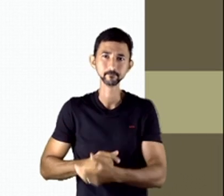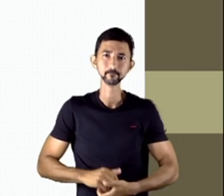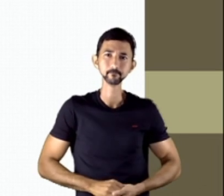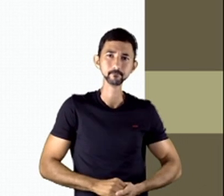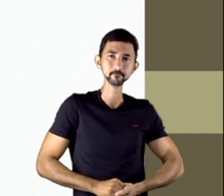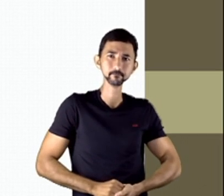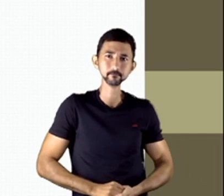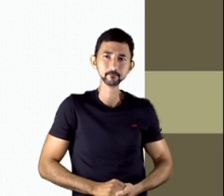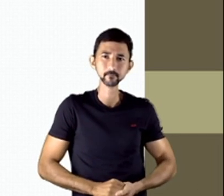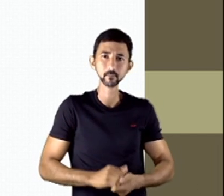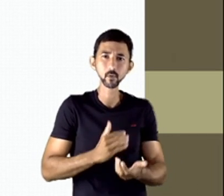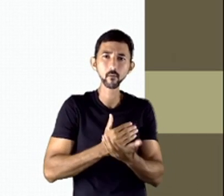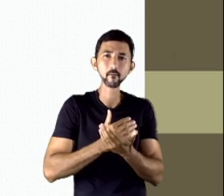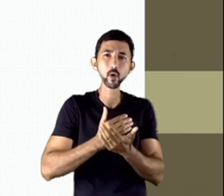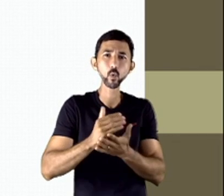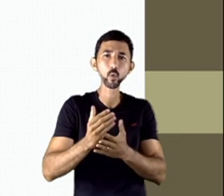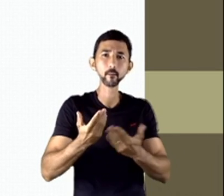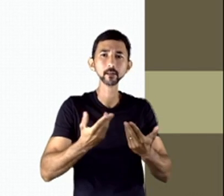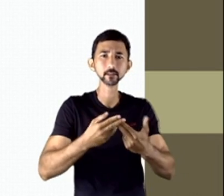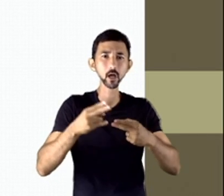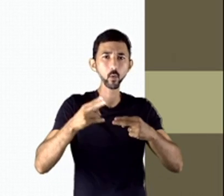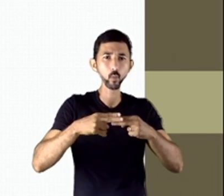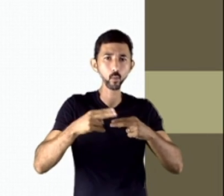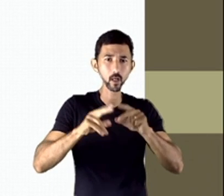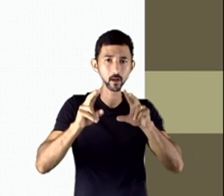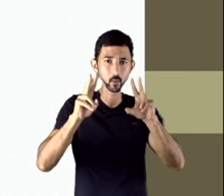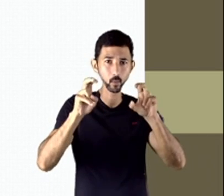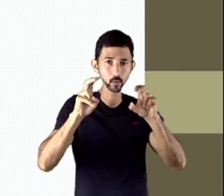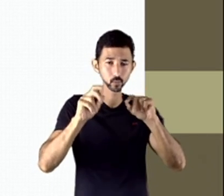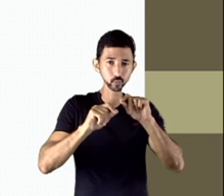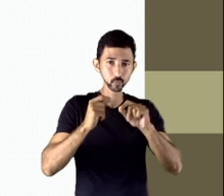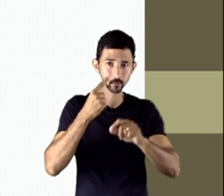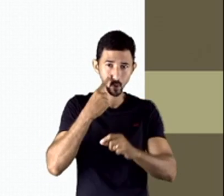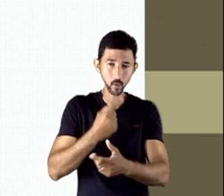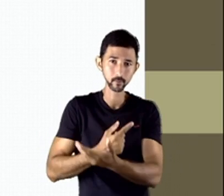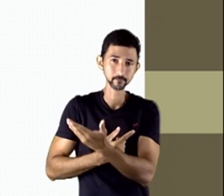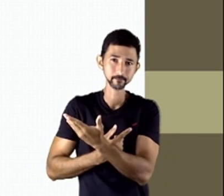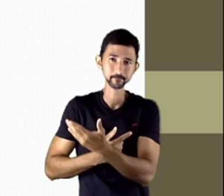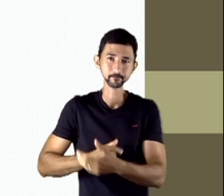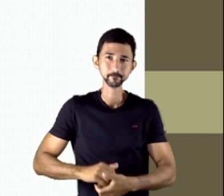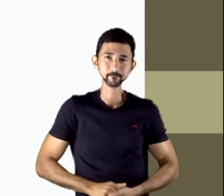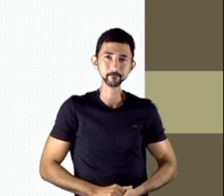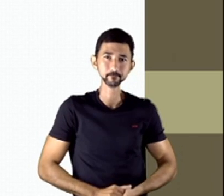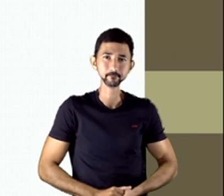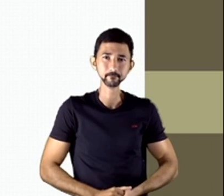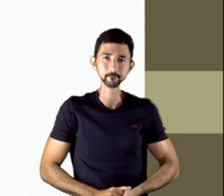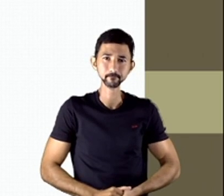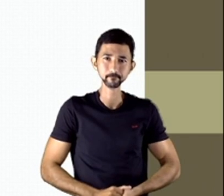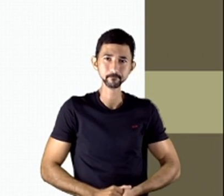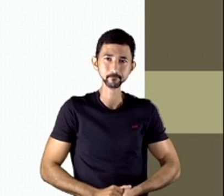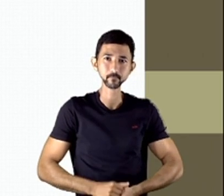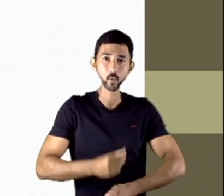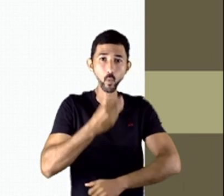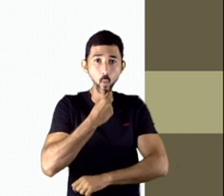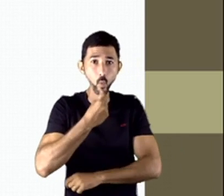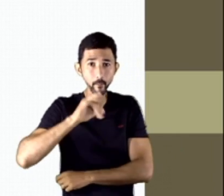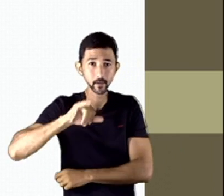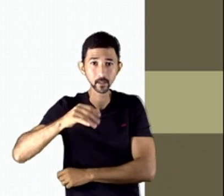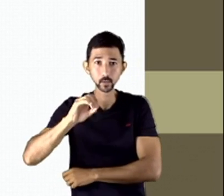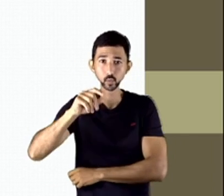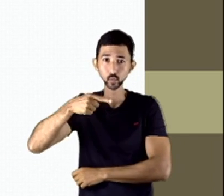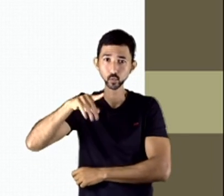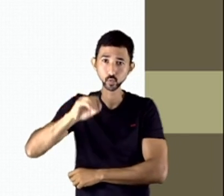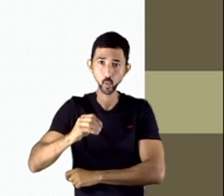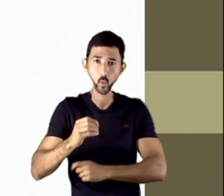nós vamos dar início ao nosso conteúdo. E eu trouxe a seguinte situação: João é barqueiro, condutor